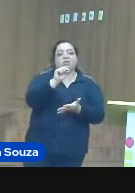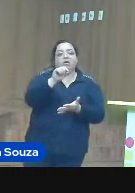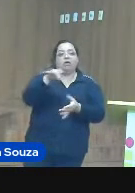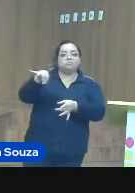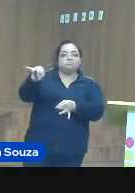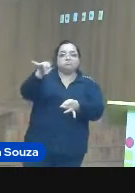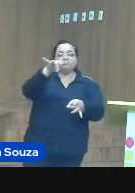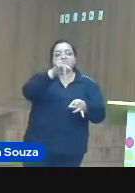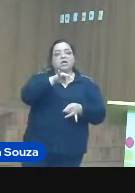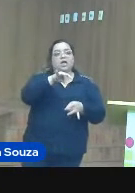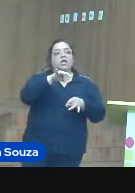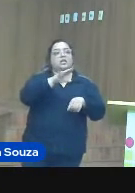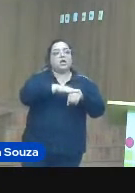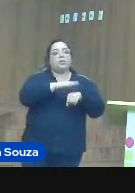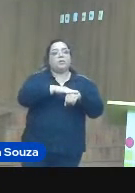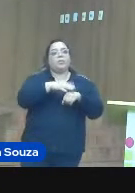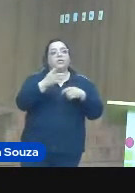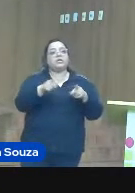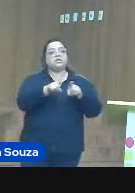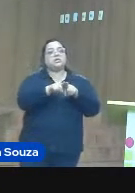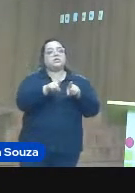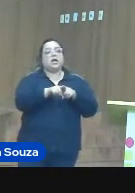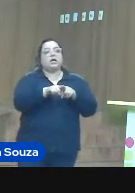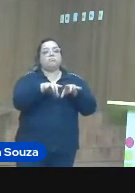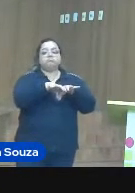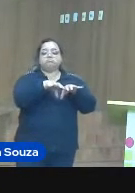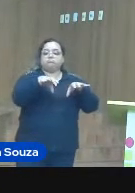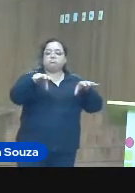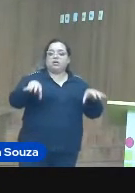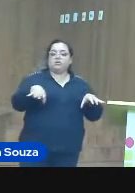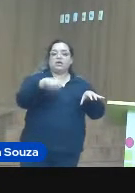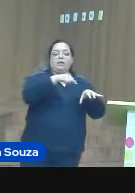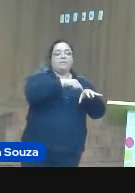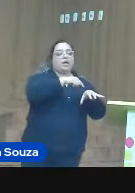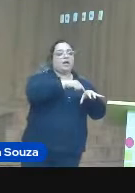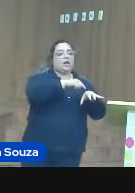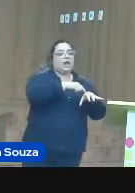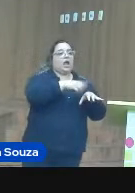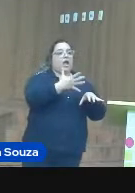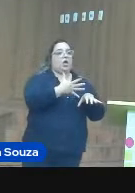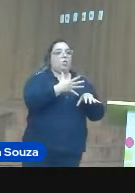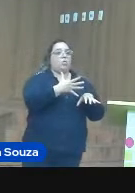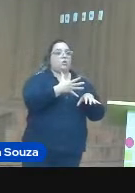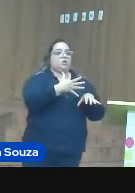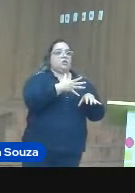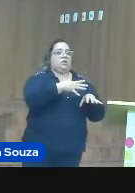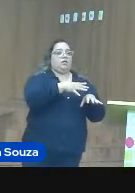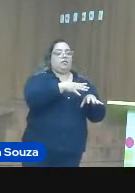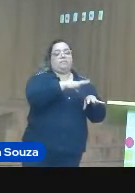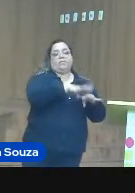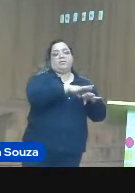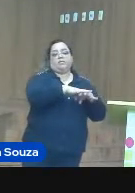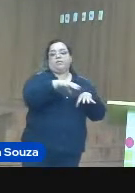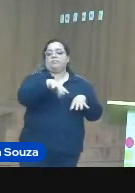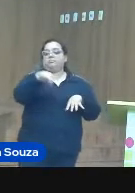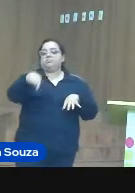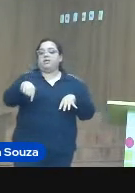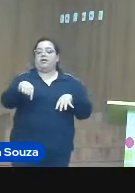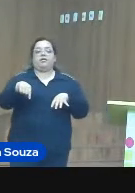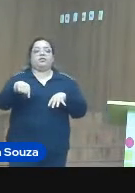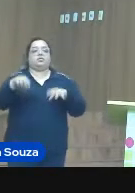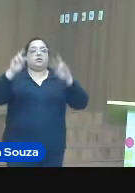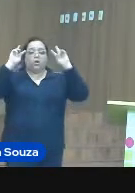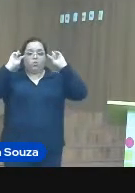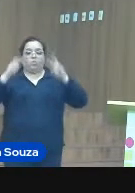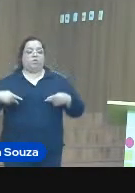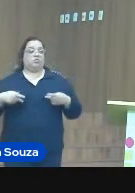época. E uma dicotomia que separa o exato e o humano. Queridos, toda ciência humana,